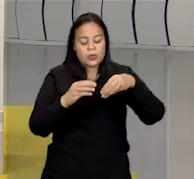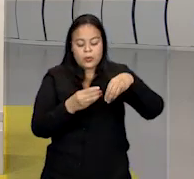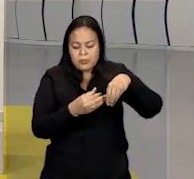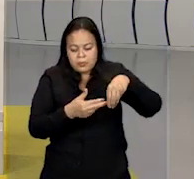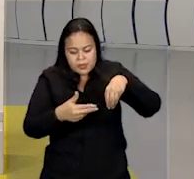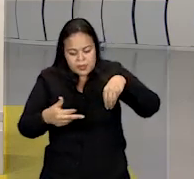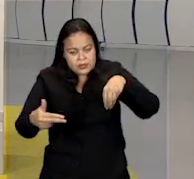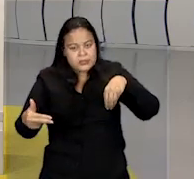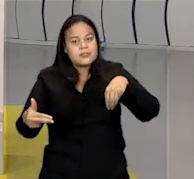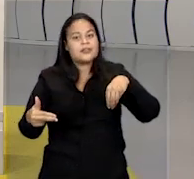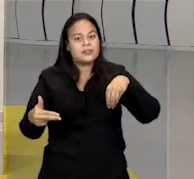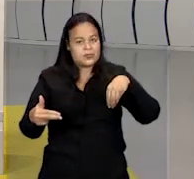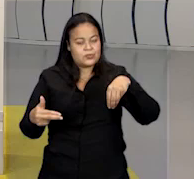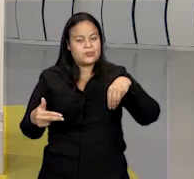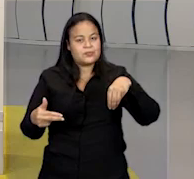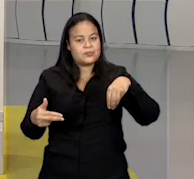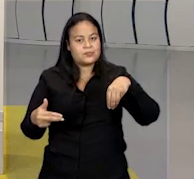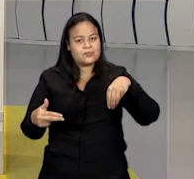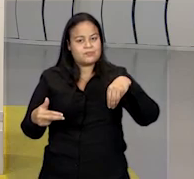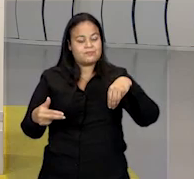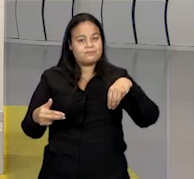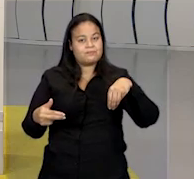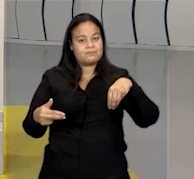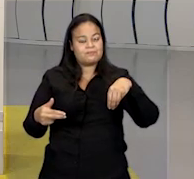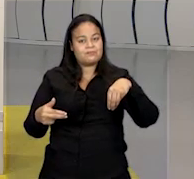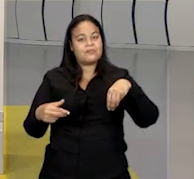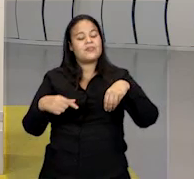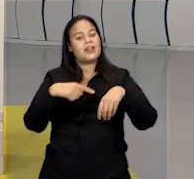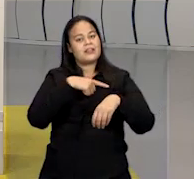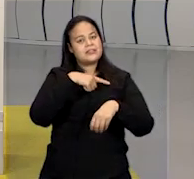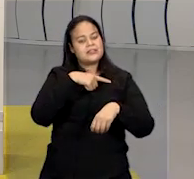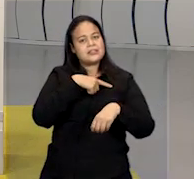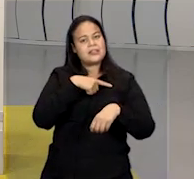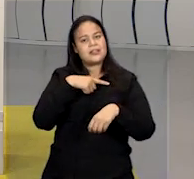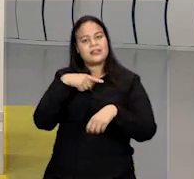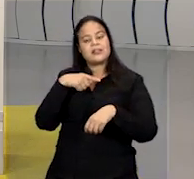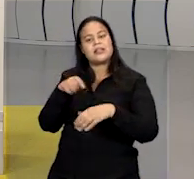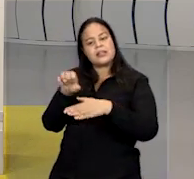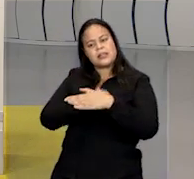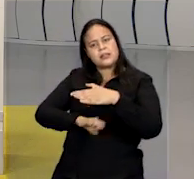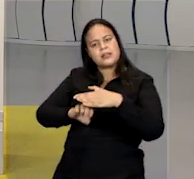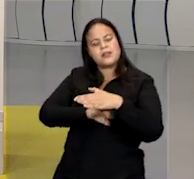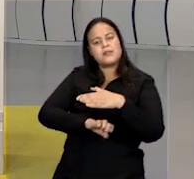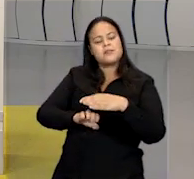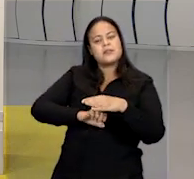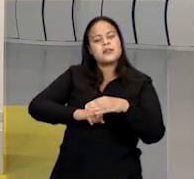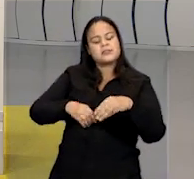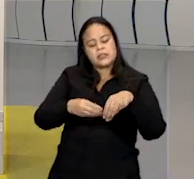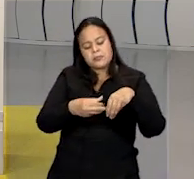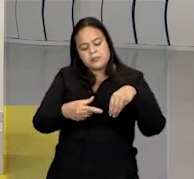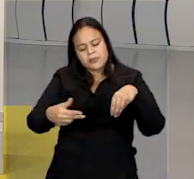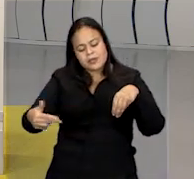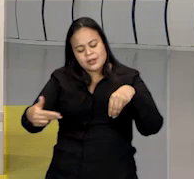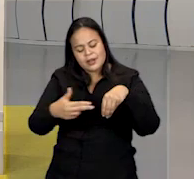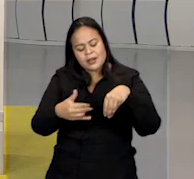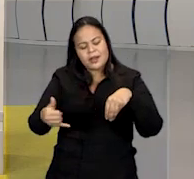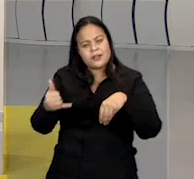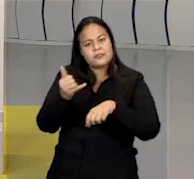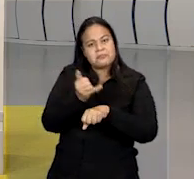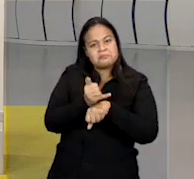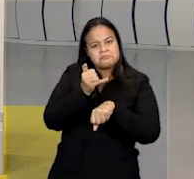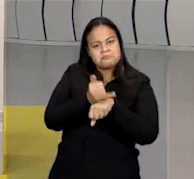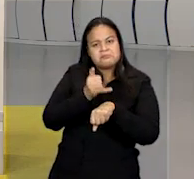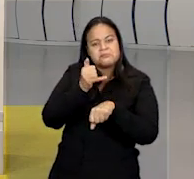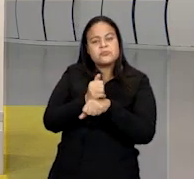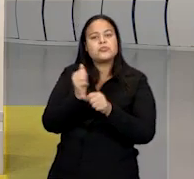Na siderúrgica, o ferro guso é obtido pela fusão desses minérios. E uma das etapas desse processo é a